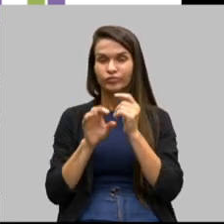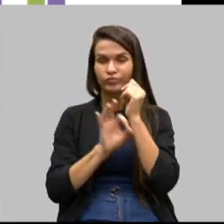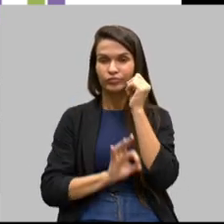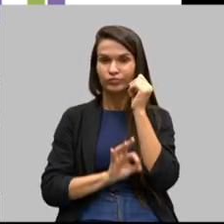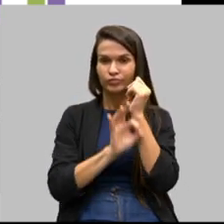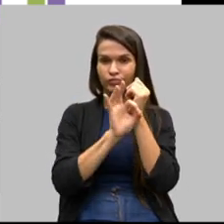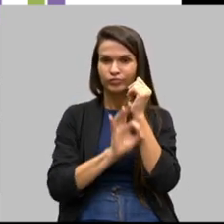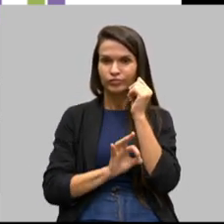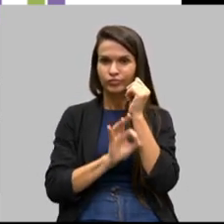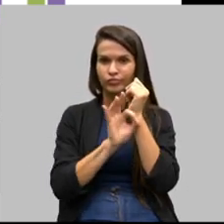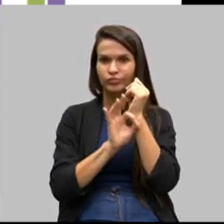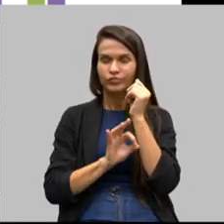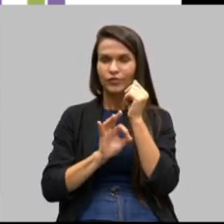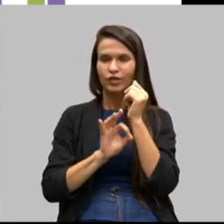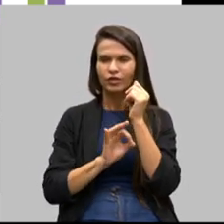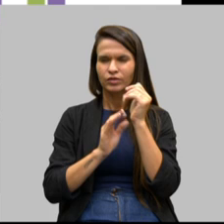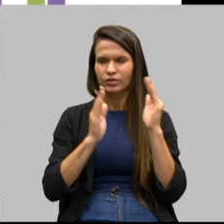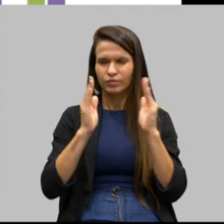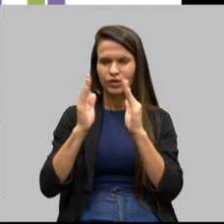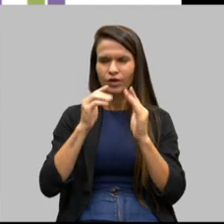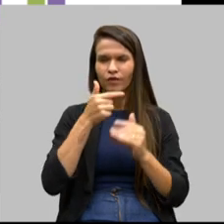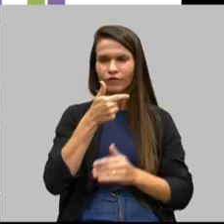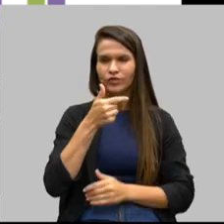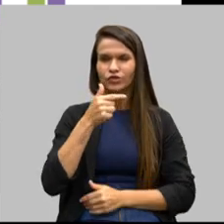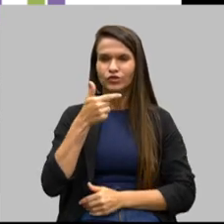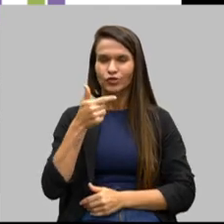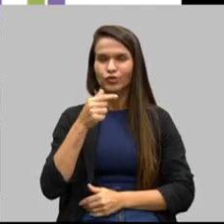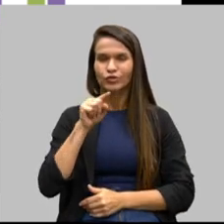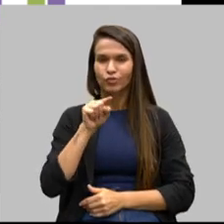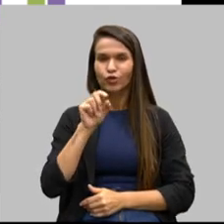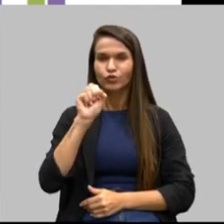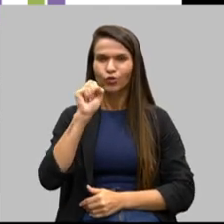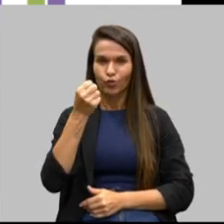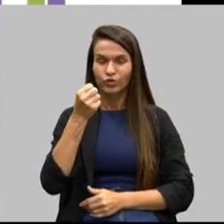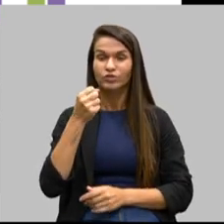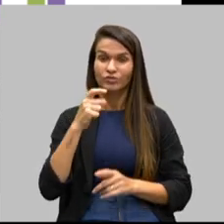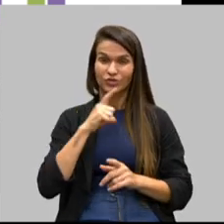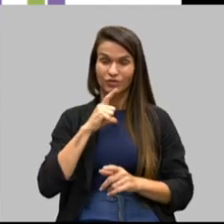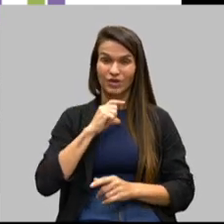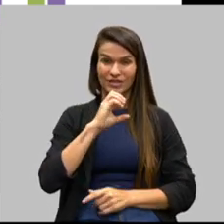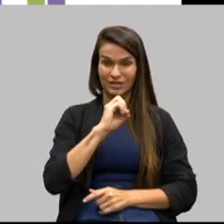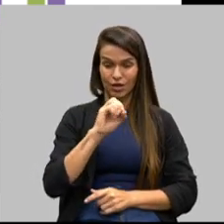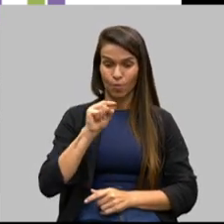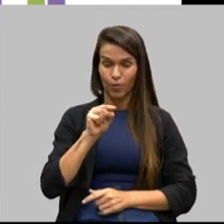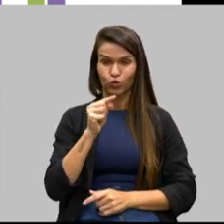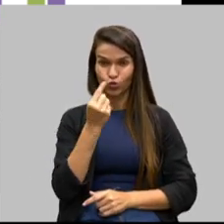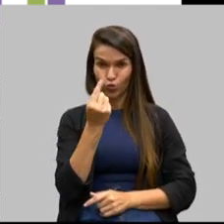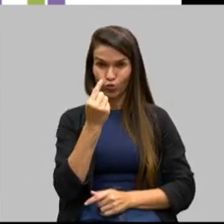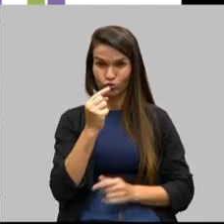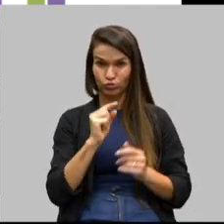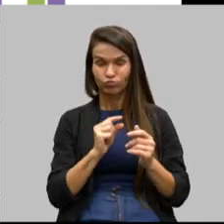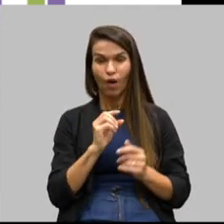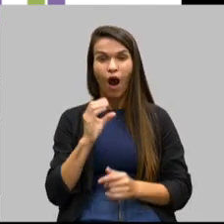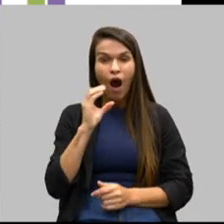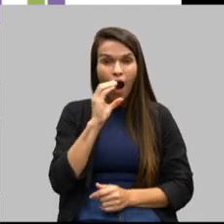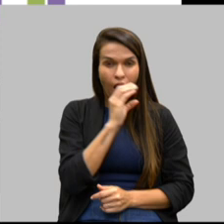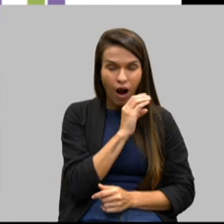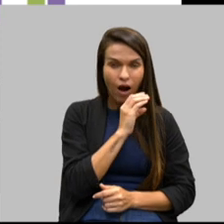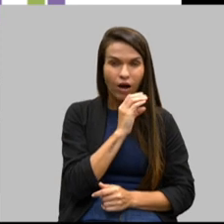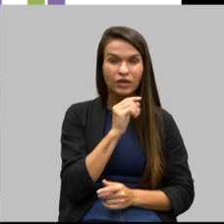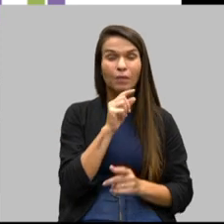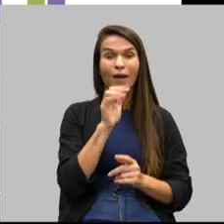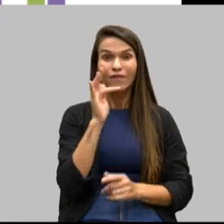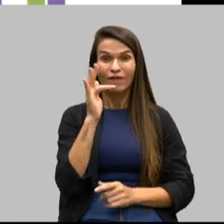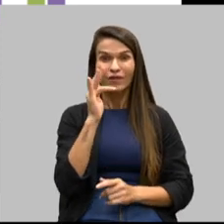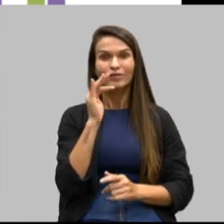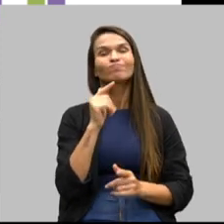climatologia deste período é 22,8. Então, tivemos 0,1 de aquecimento. Só que em fevereiro, o aquecimento foi